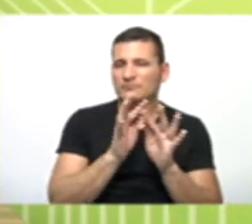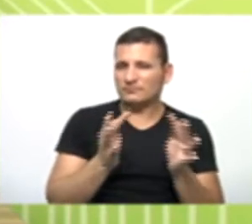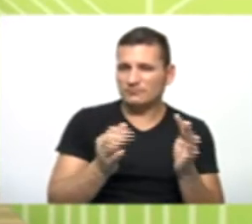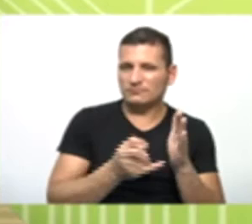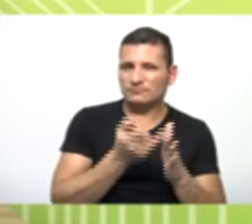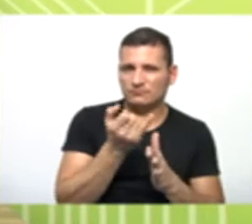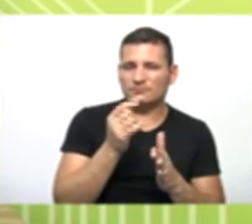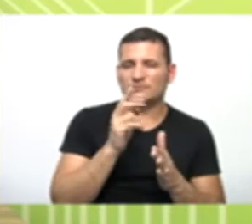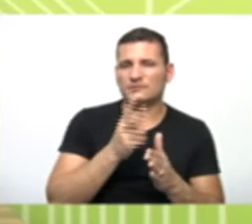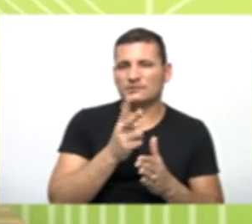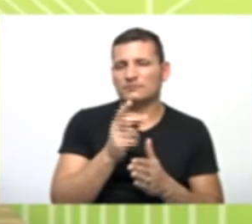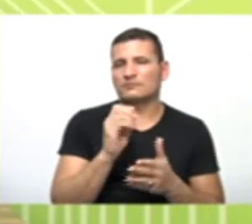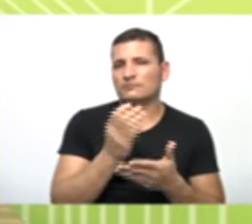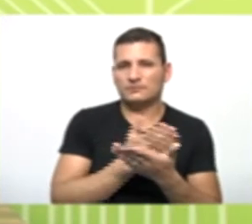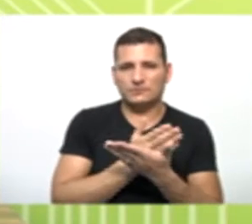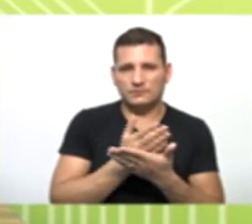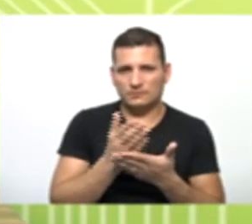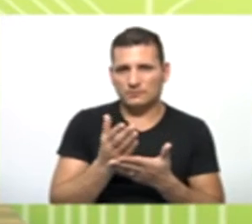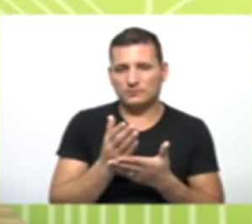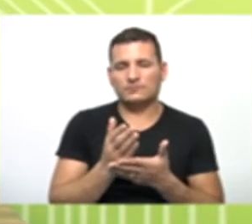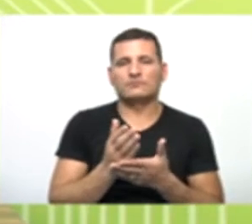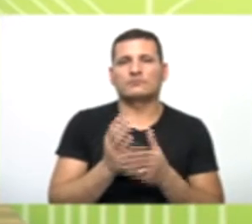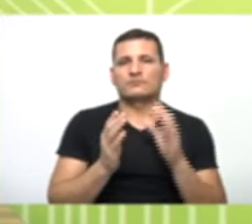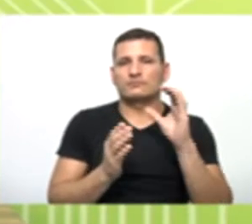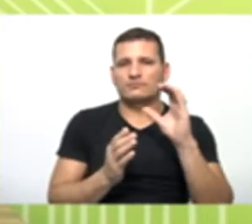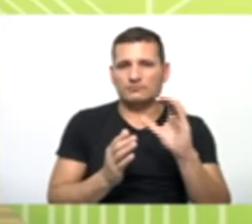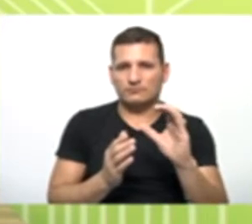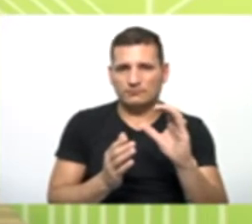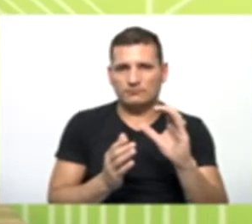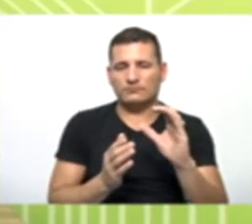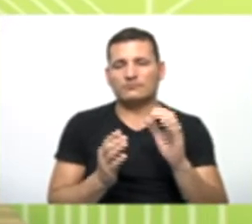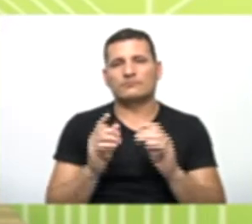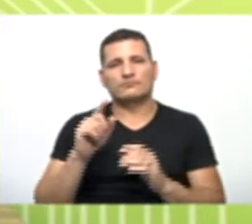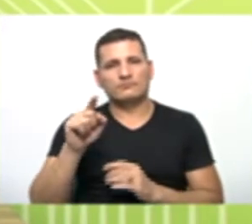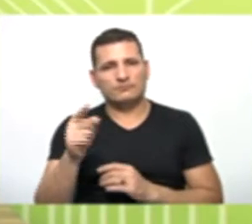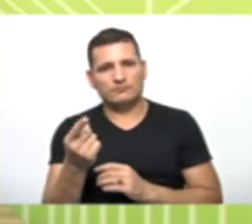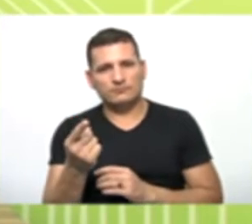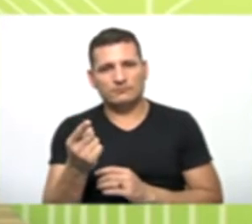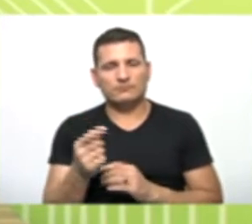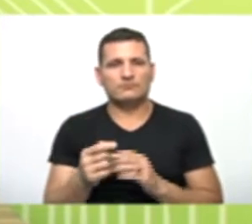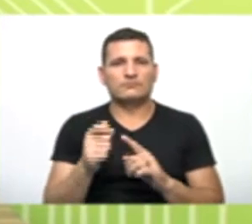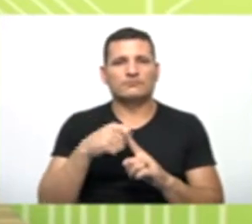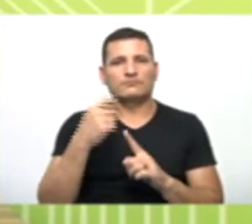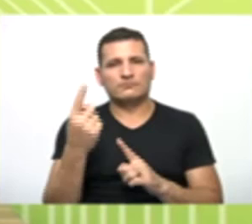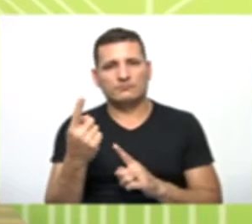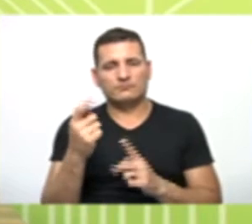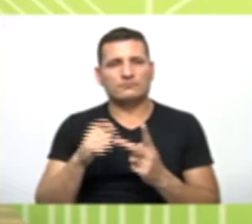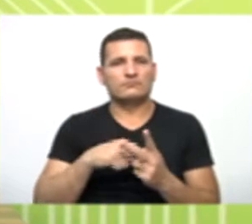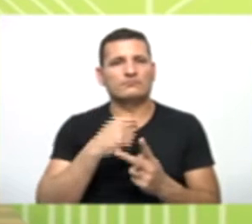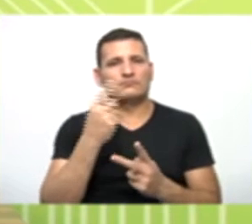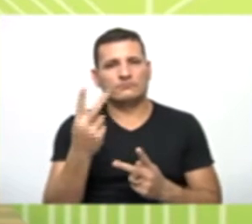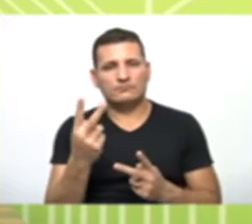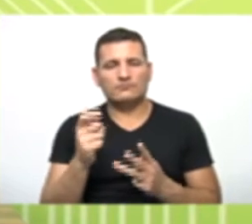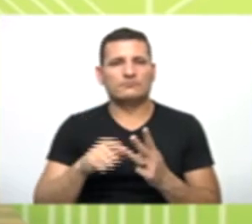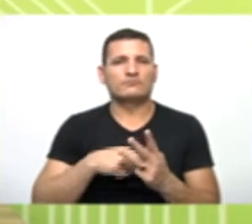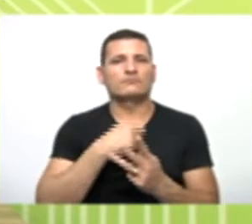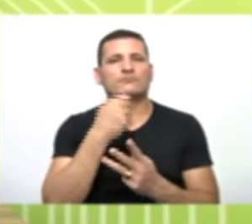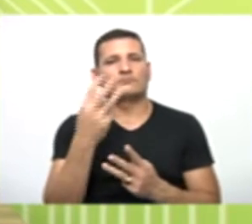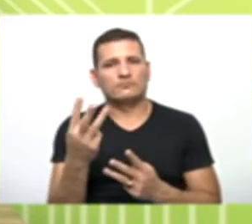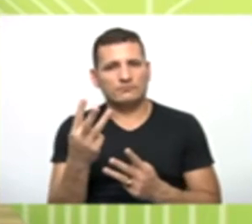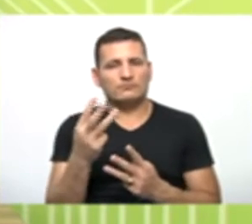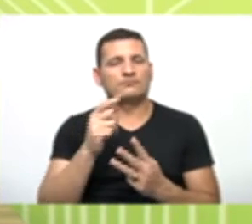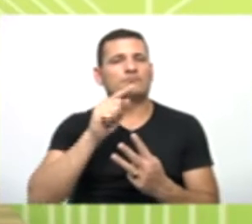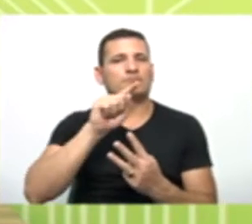sobre o início. Então, capital era sempre sobre 1.000, no mês 1 sobre 1.000, no mês 2 sobre 1.000, no mês 3 sobre